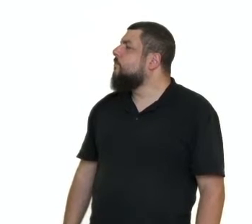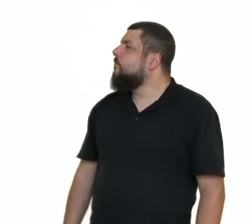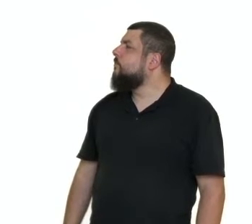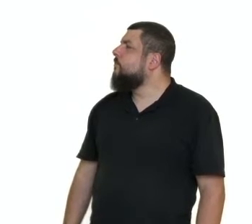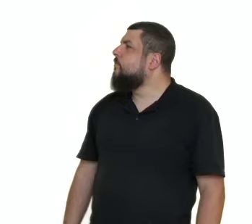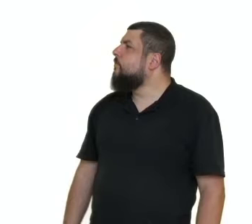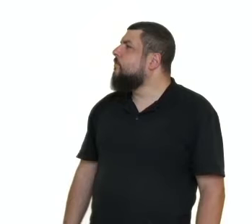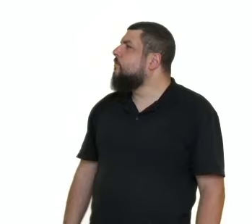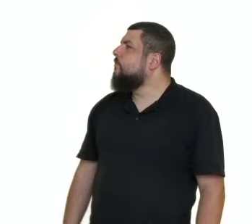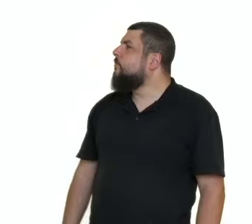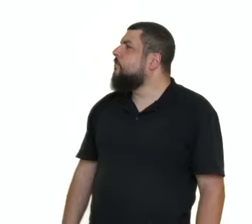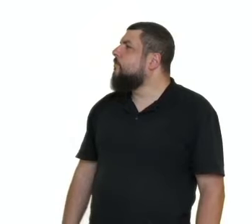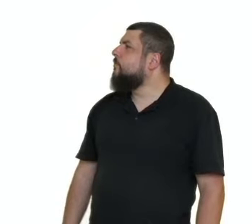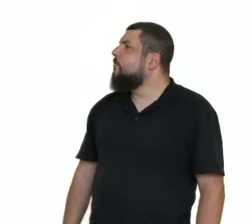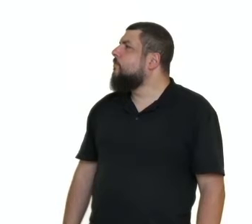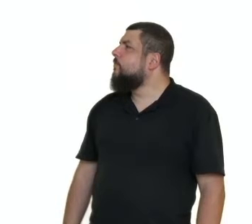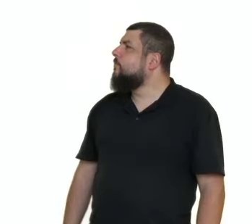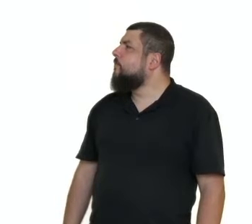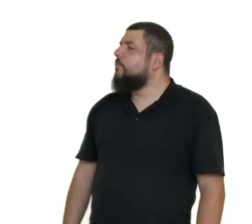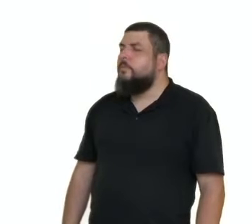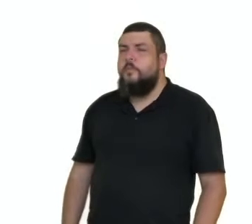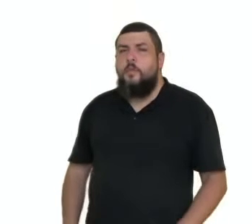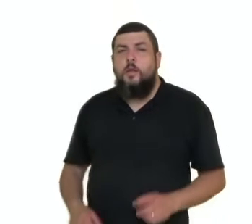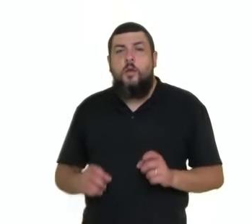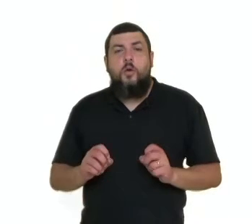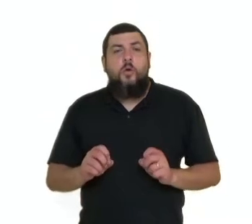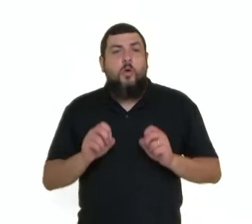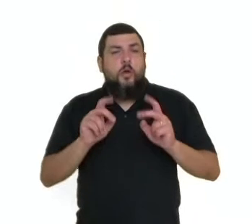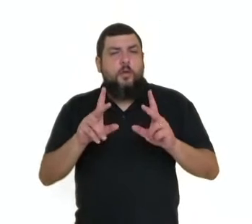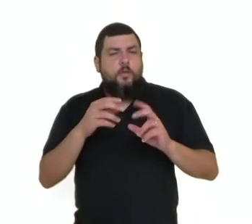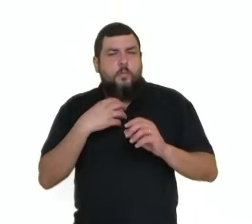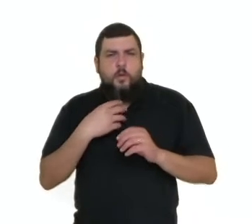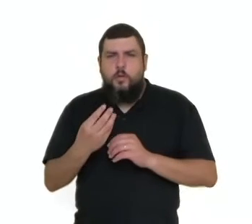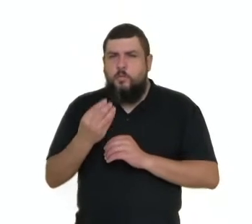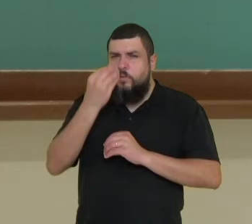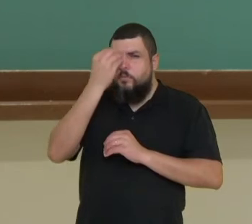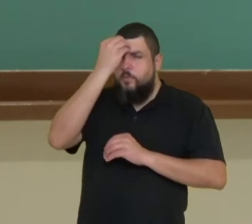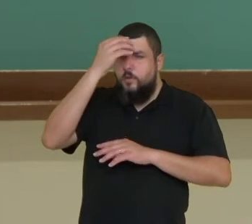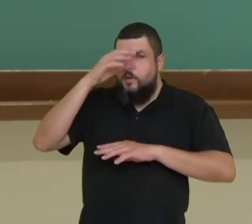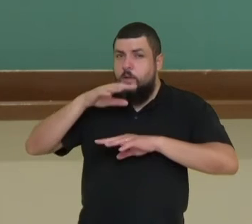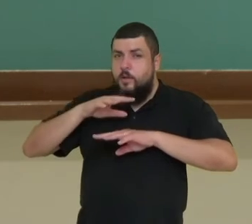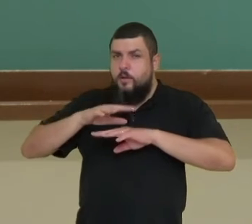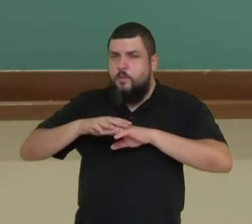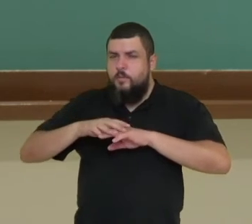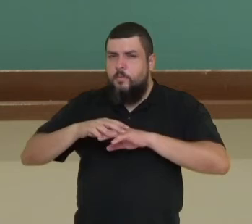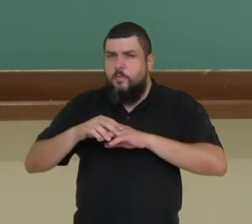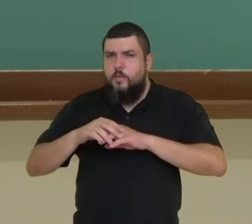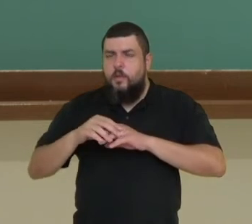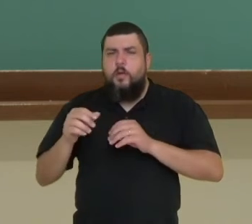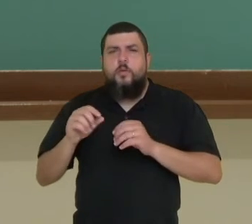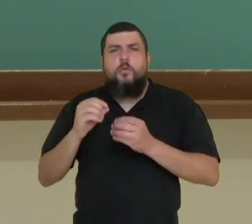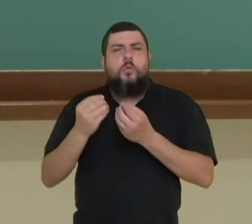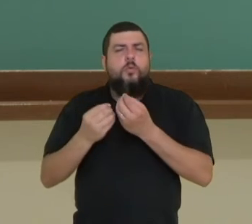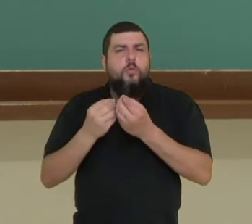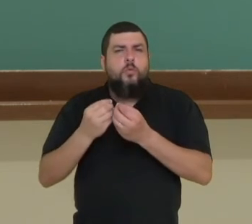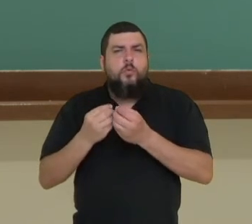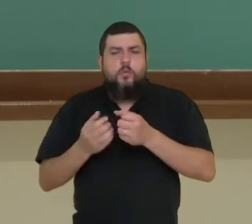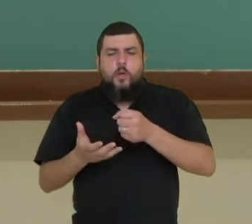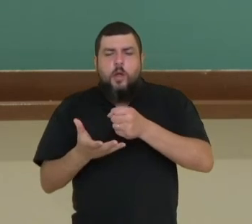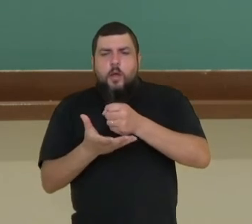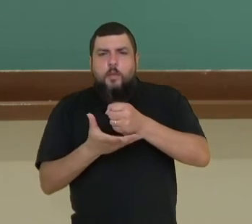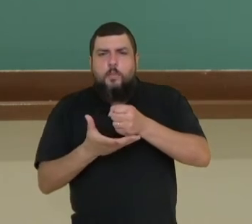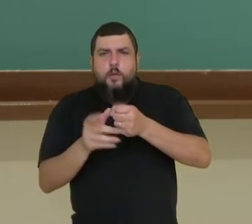quadrado. E aí o que a gente faz, né? Velha regrinha da matemática, lembra aqui, ó, comigo, ó? Conserva-se a base